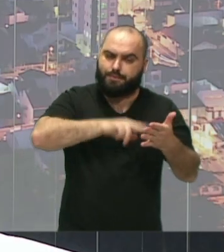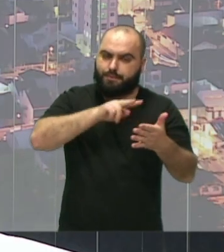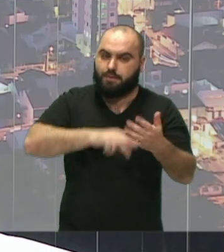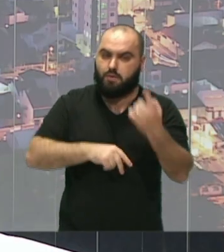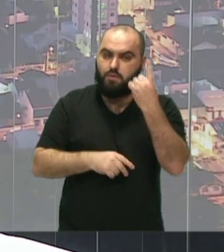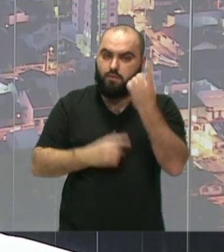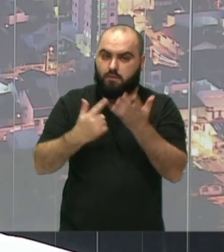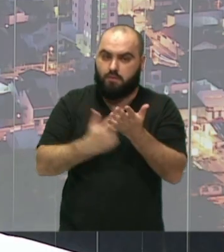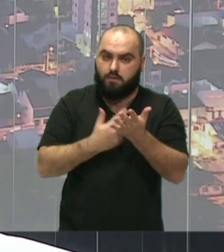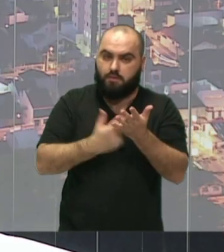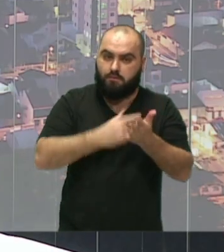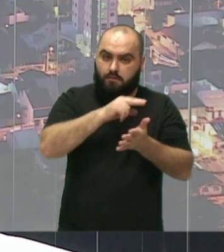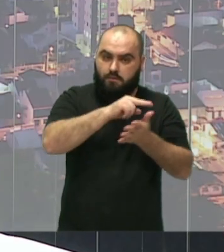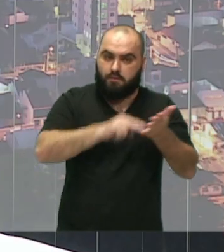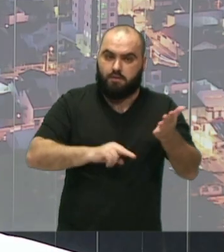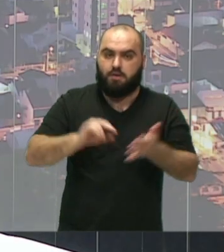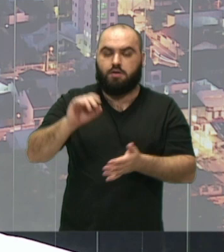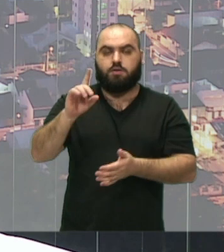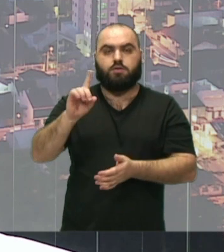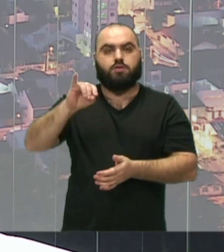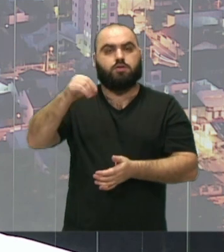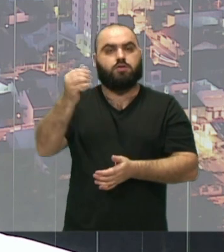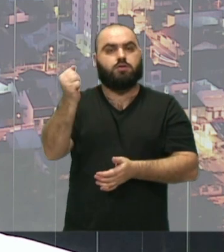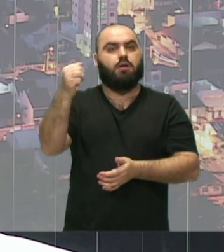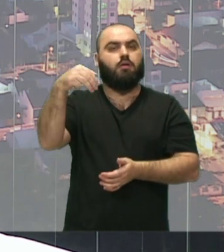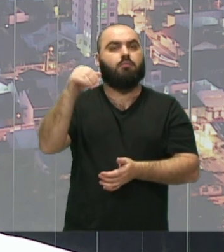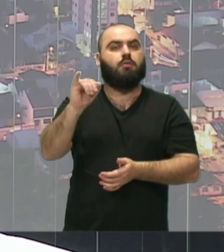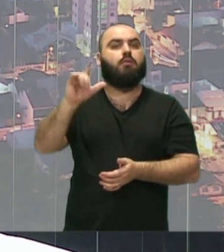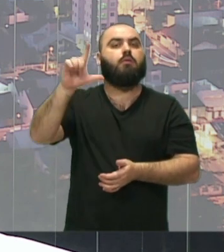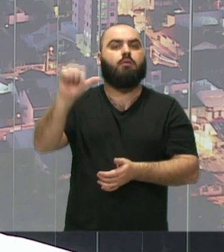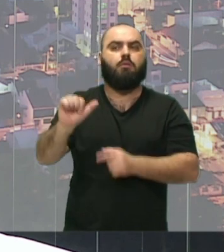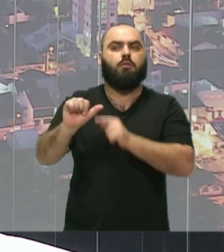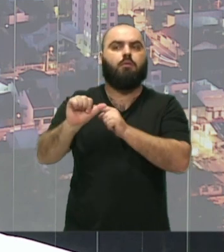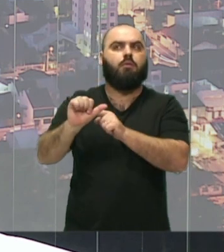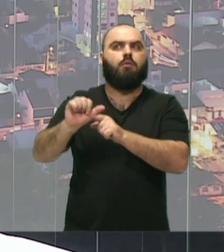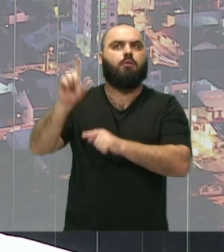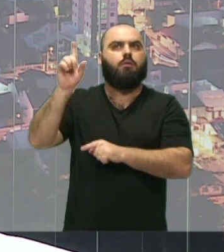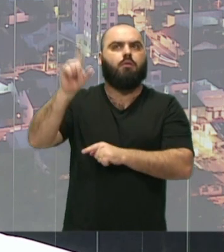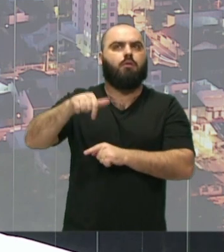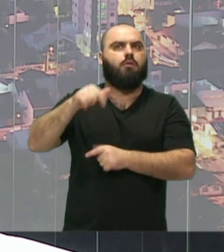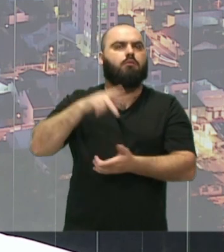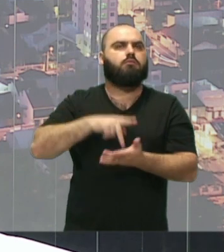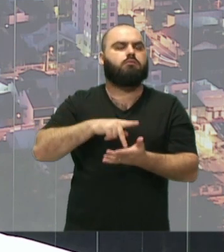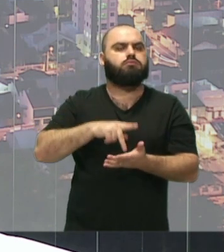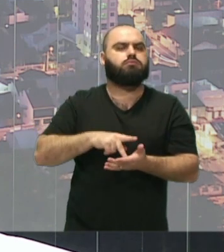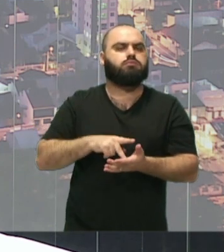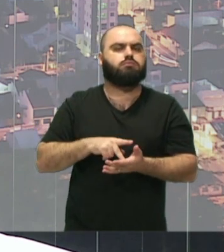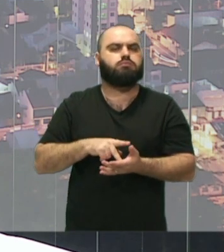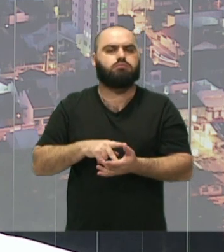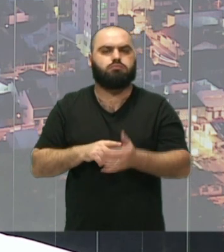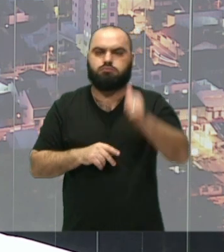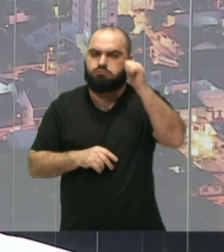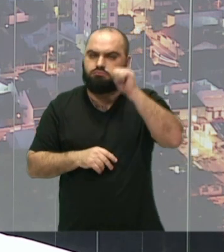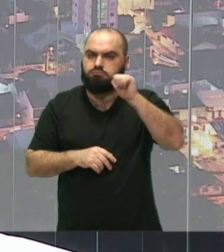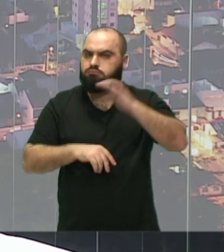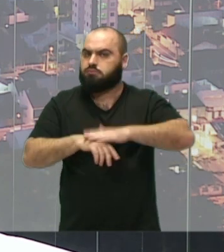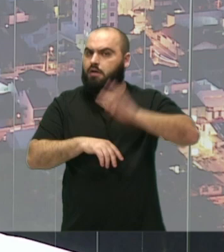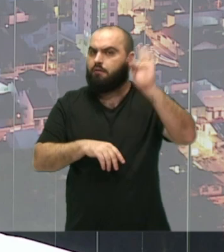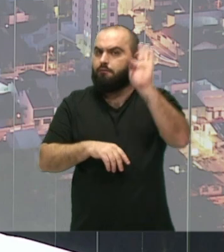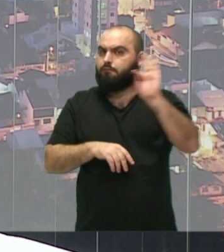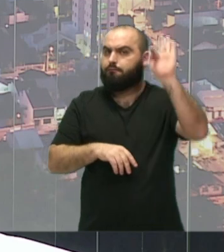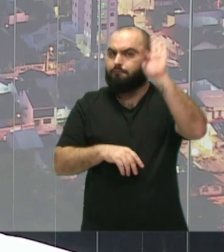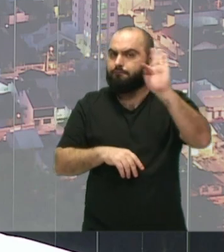livros que eu li foi da Djamila Ribeiro, quer dizer, uma das atualmente tida, né, ela é uma das maiores filósofas